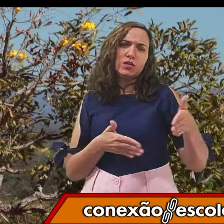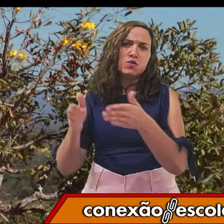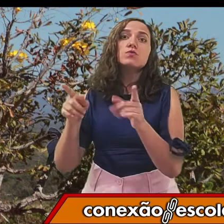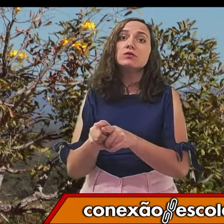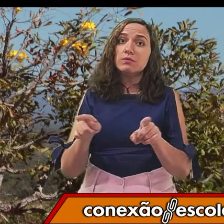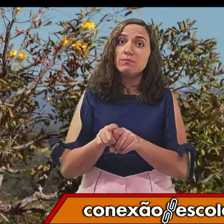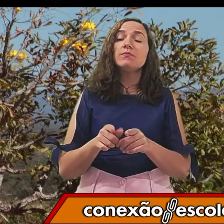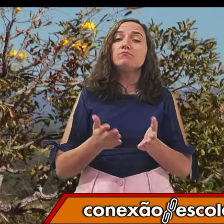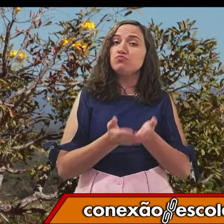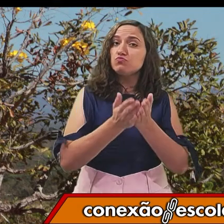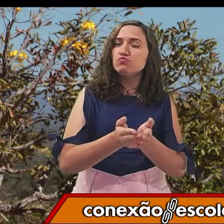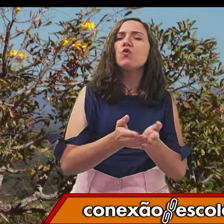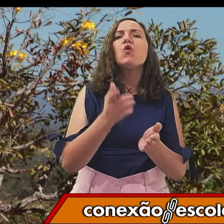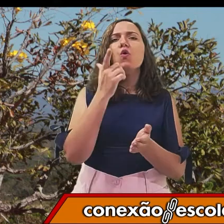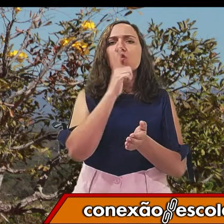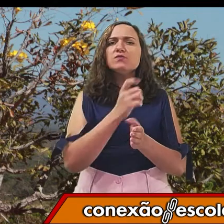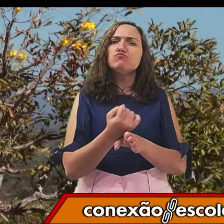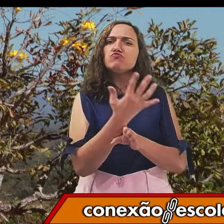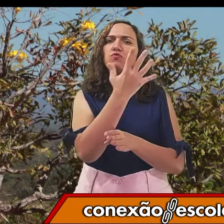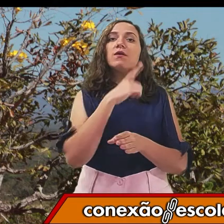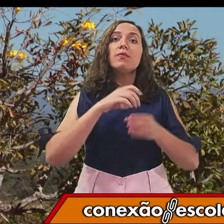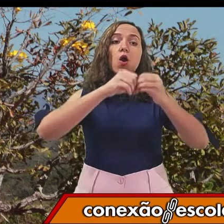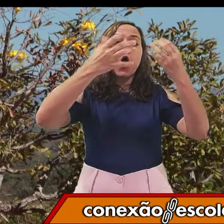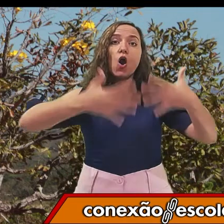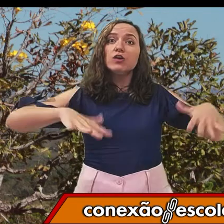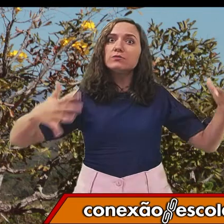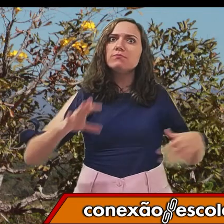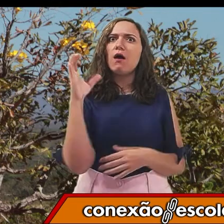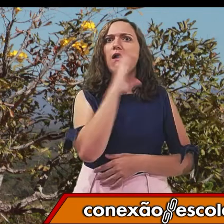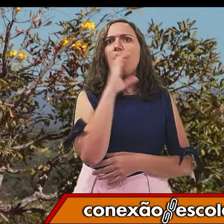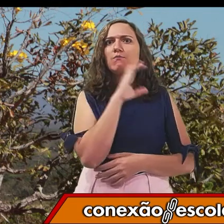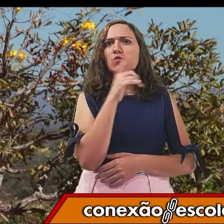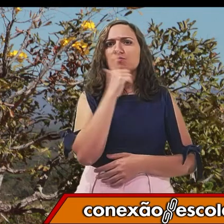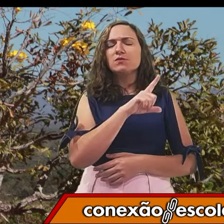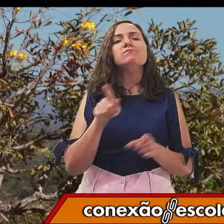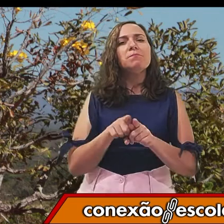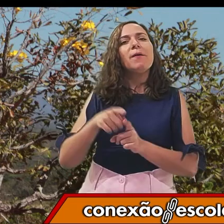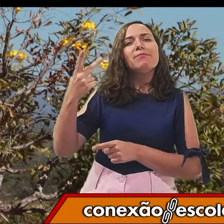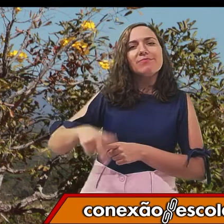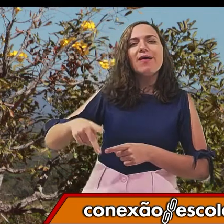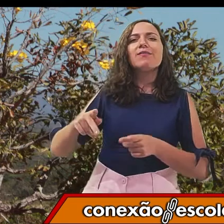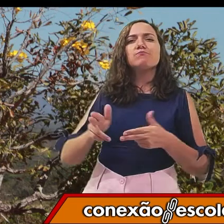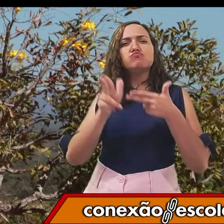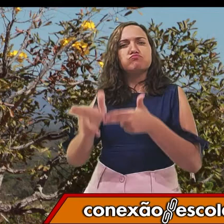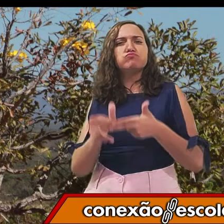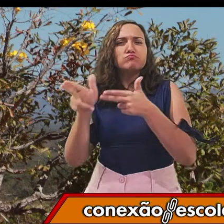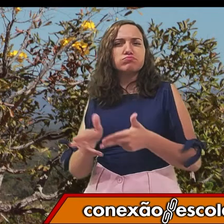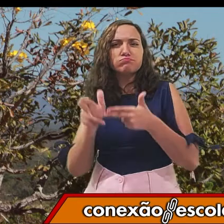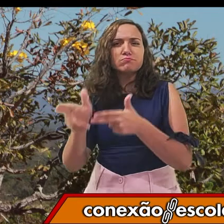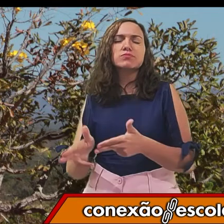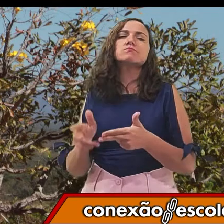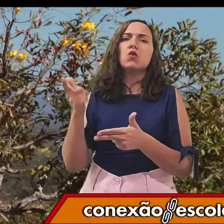vapor atravessavam oceanos sem a ajuda dos ventos. Em terra, motores a vapor moviam